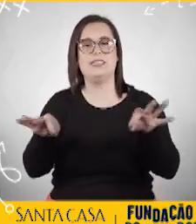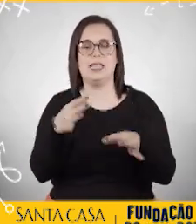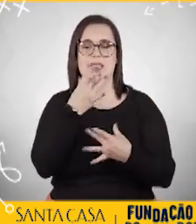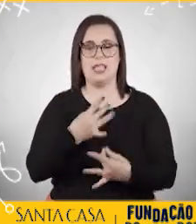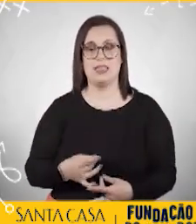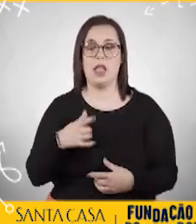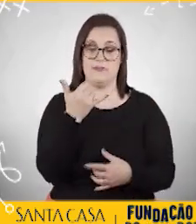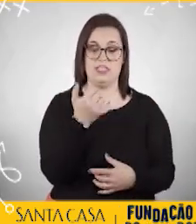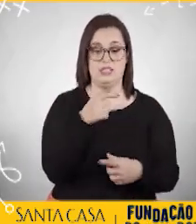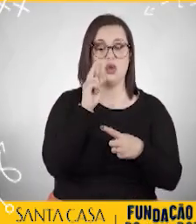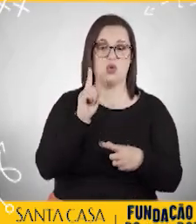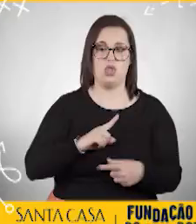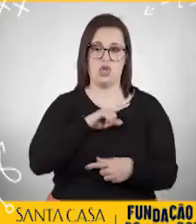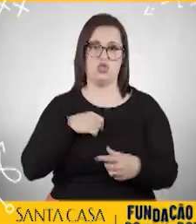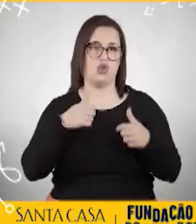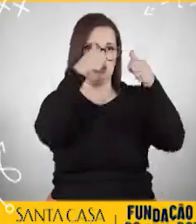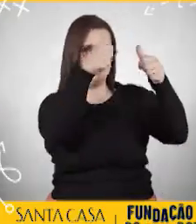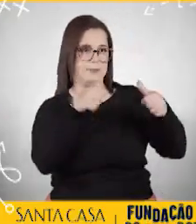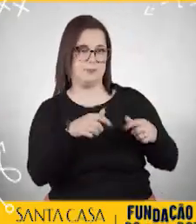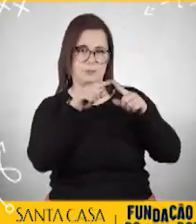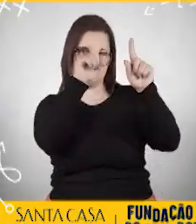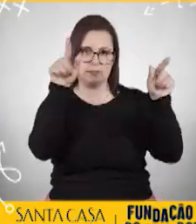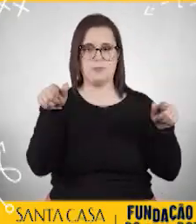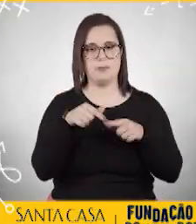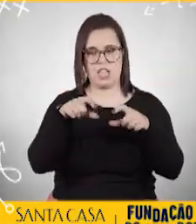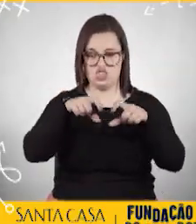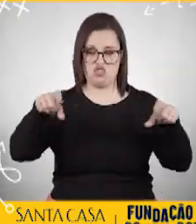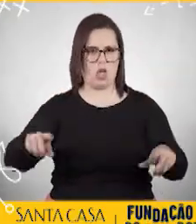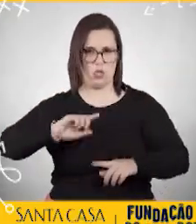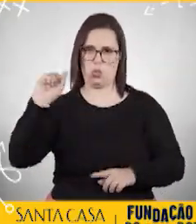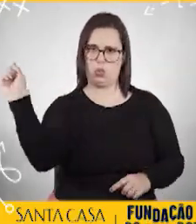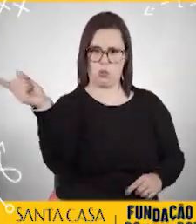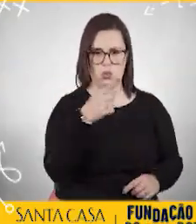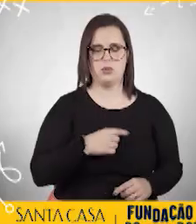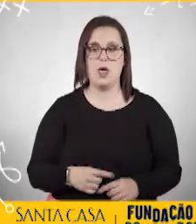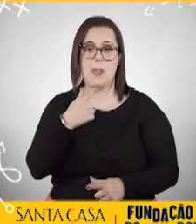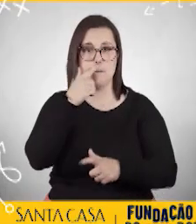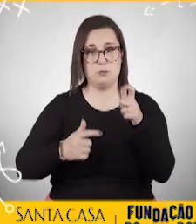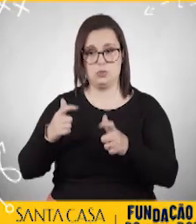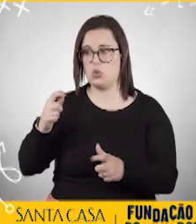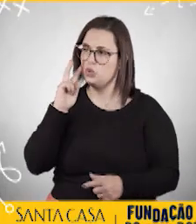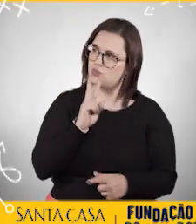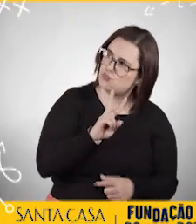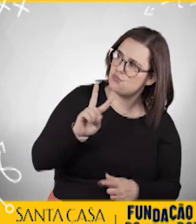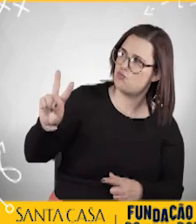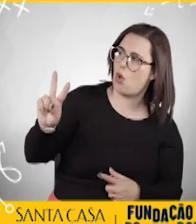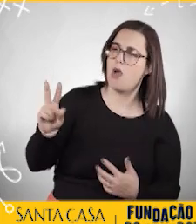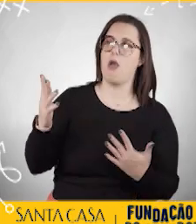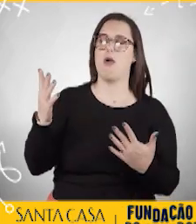E ao longo destes 25 dias vai-se colar placas, portanto, em todo o estádio, e com certeza as pessoas ao